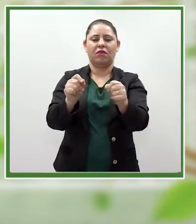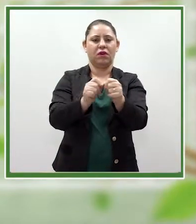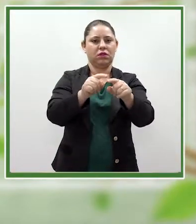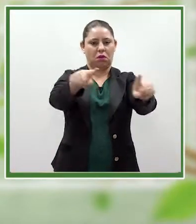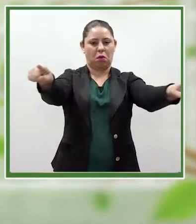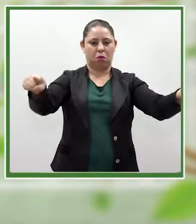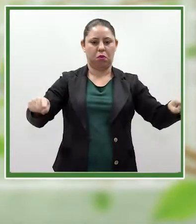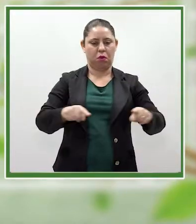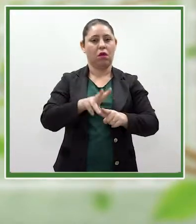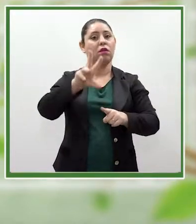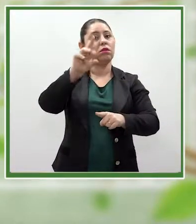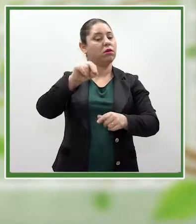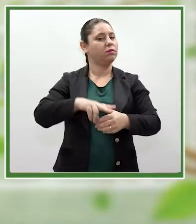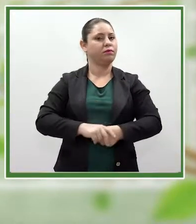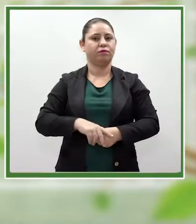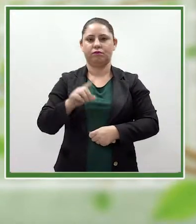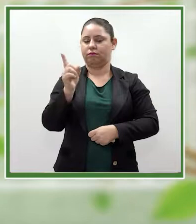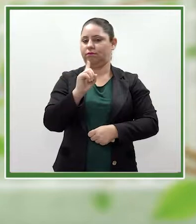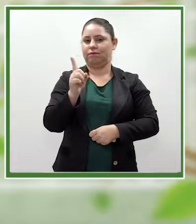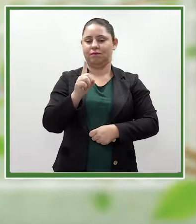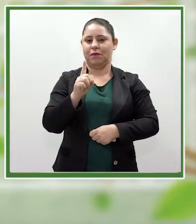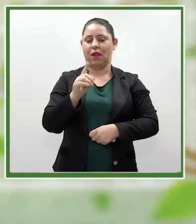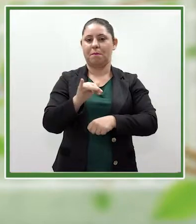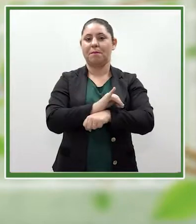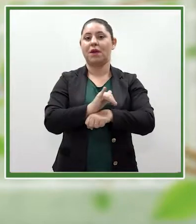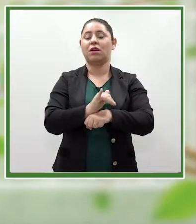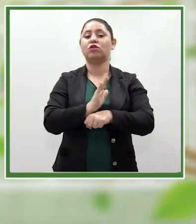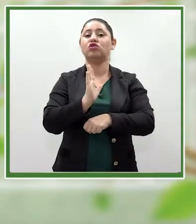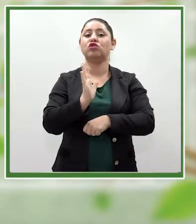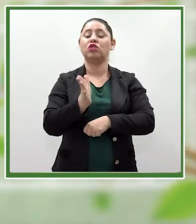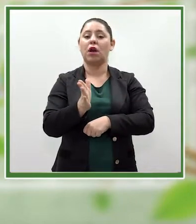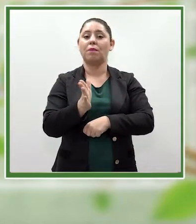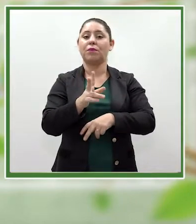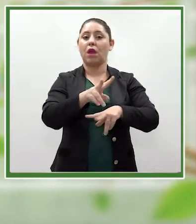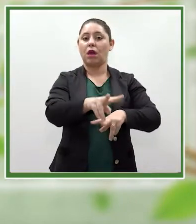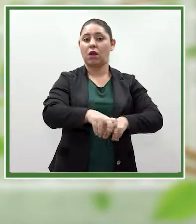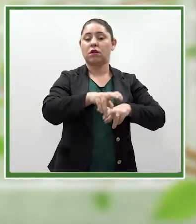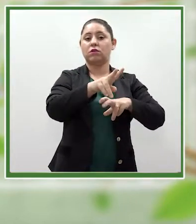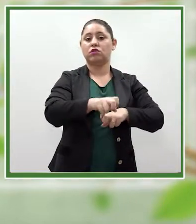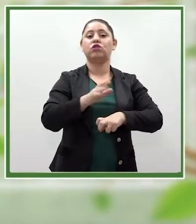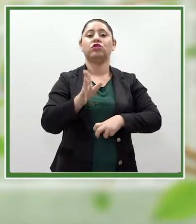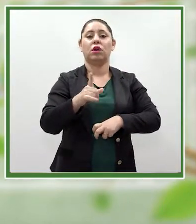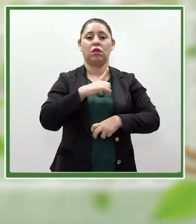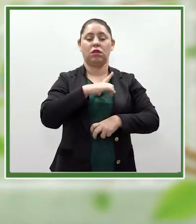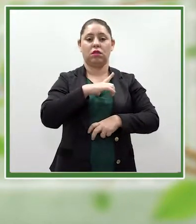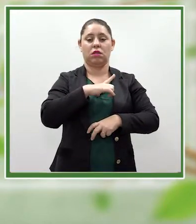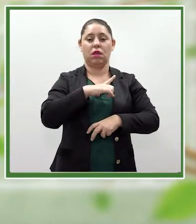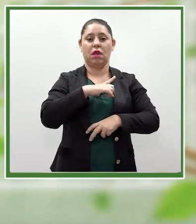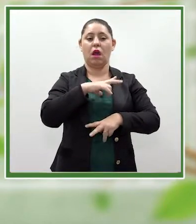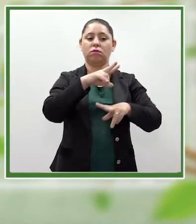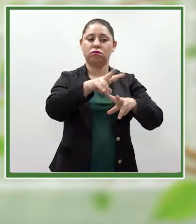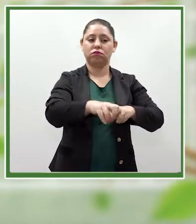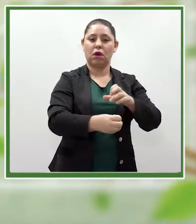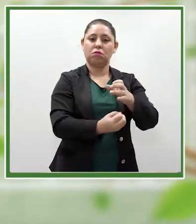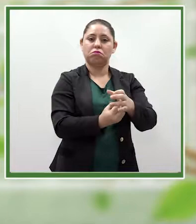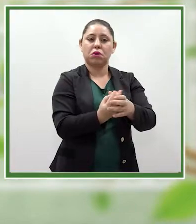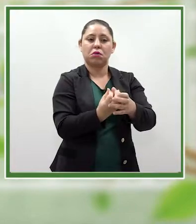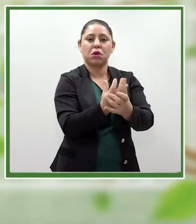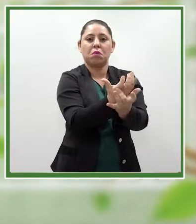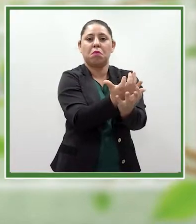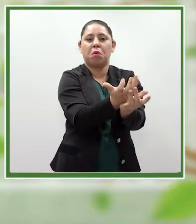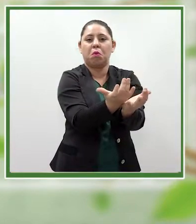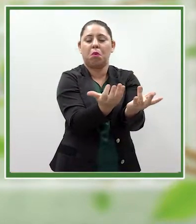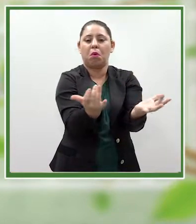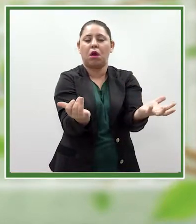de hectares para fazer essas atividades. Não. A adoção dessas práticas em áreas já consolidadas, já